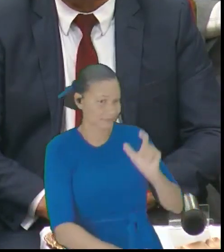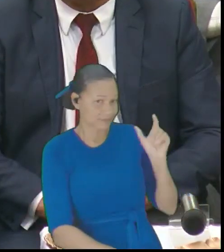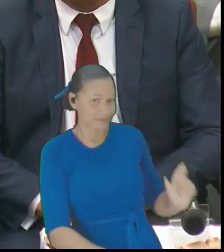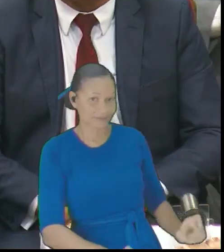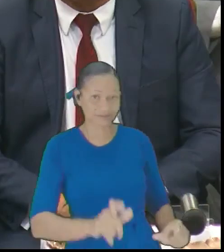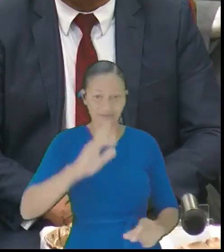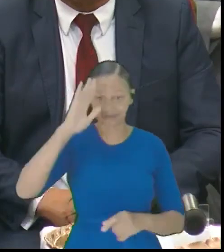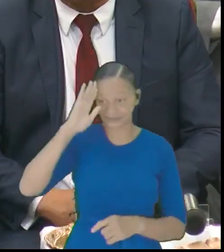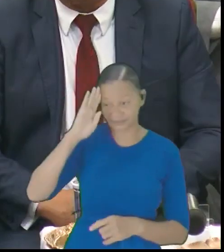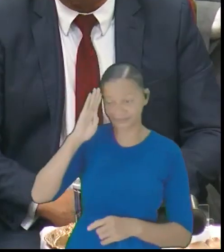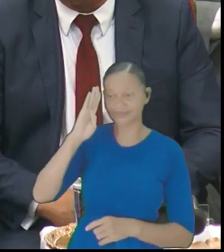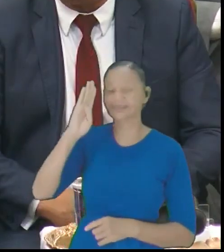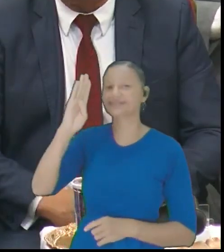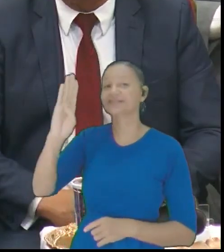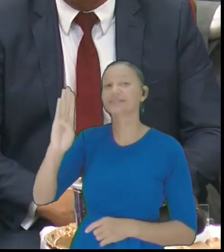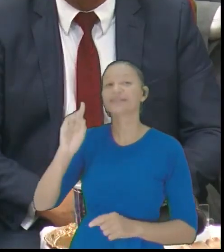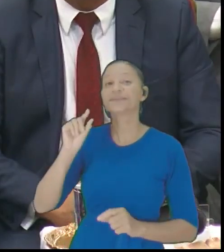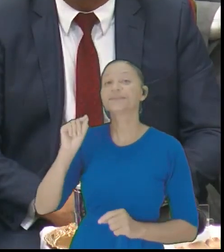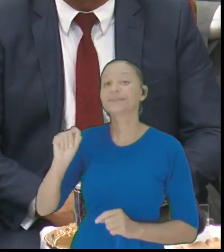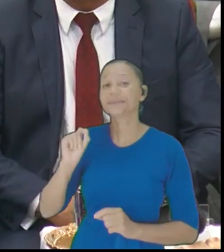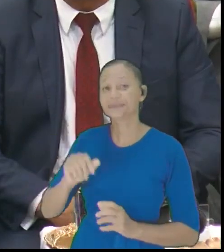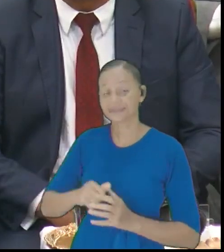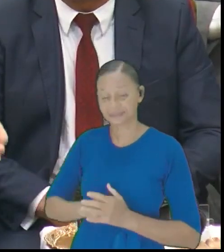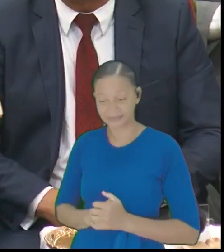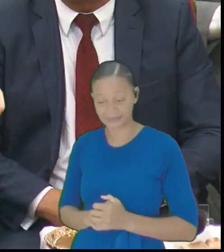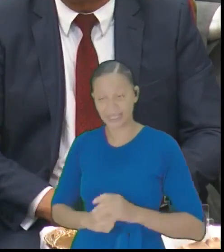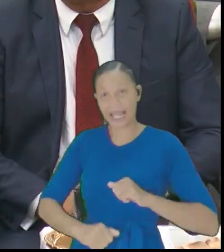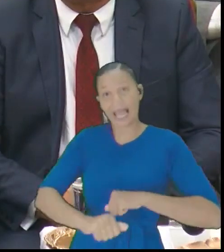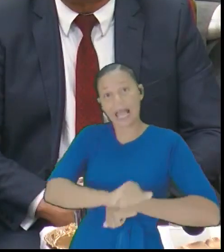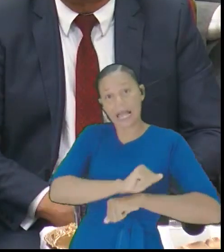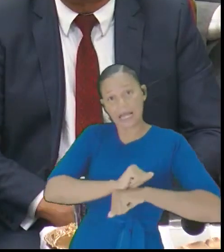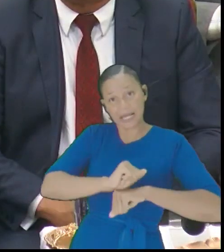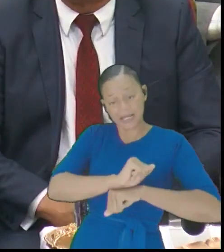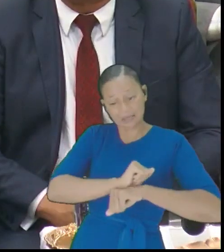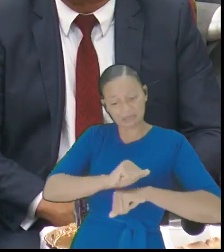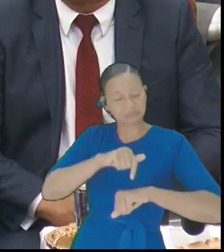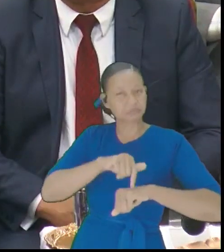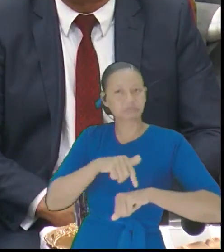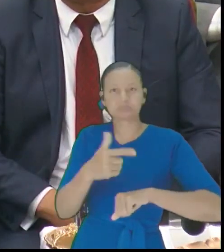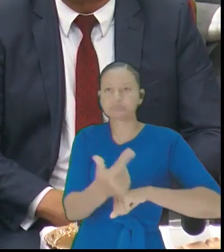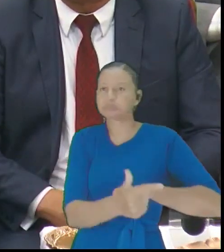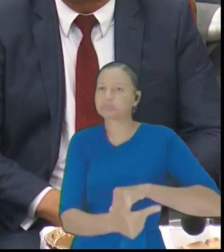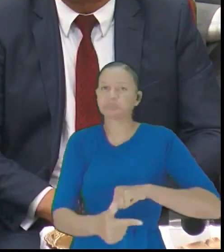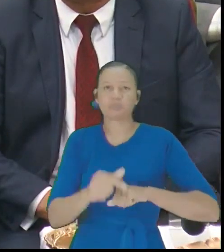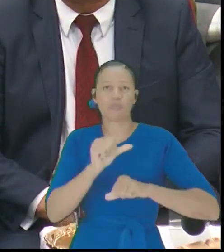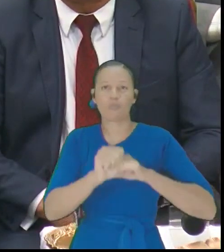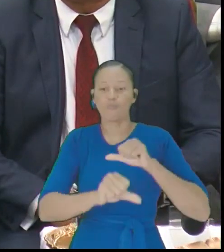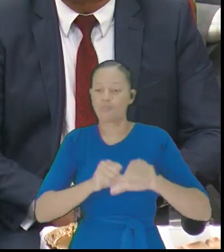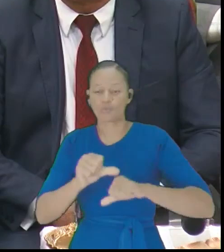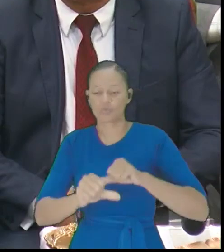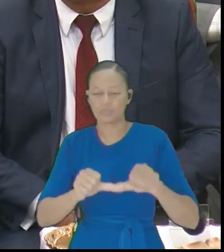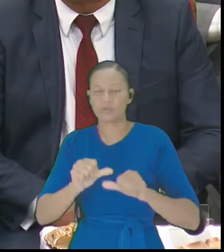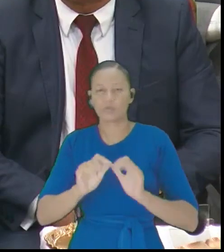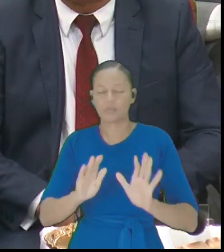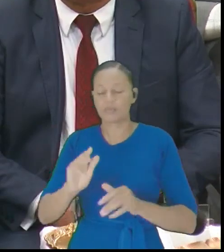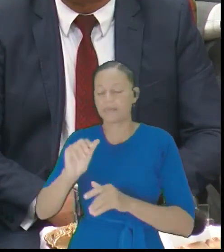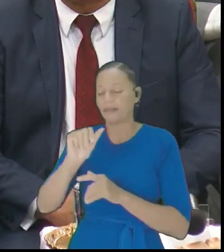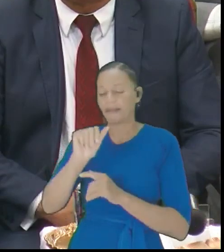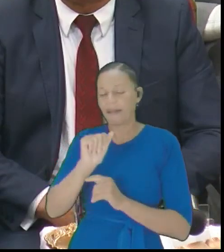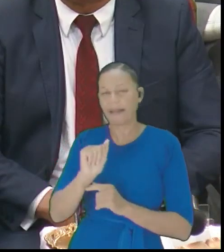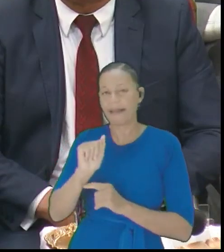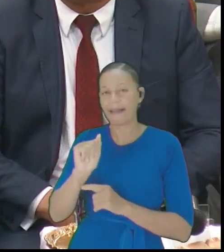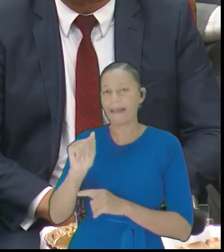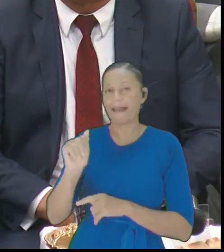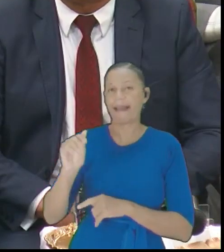principais são Abrão, até então não havia sido mudado o nome para Abraão, e